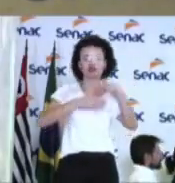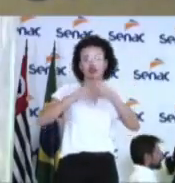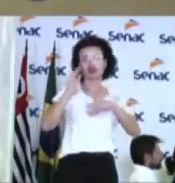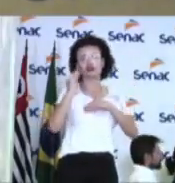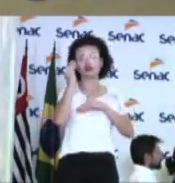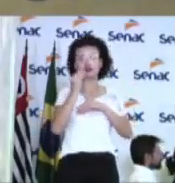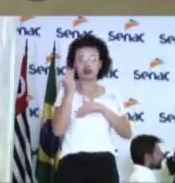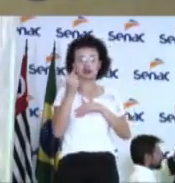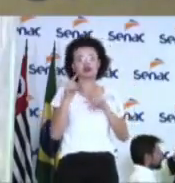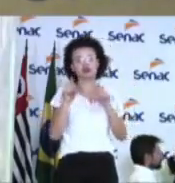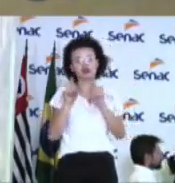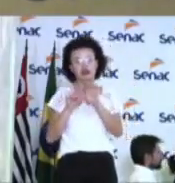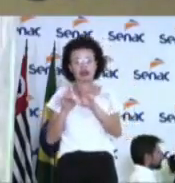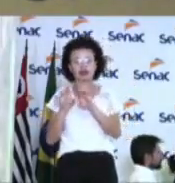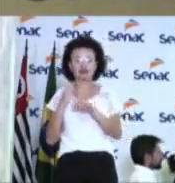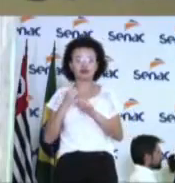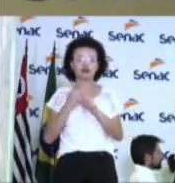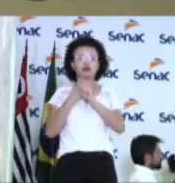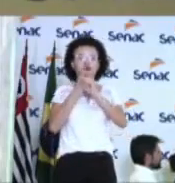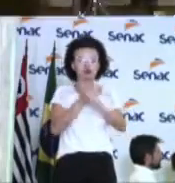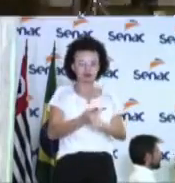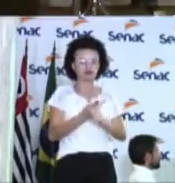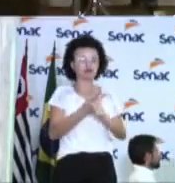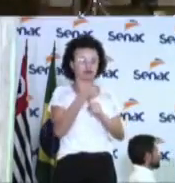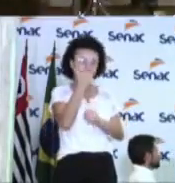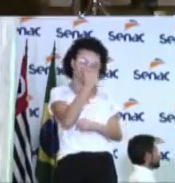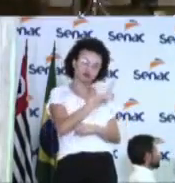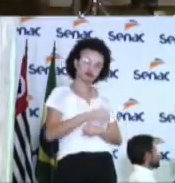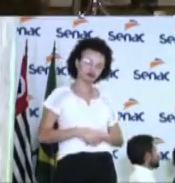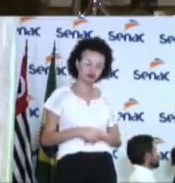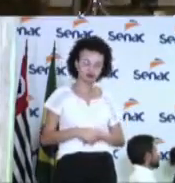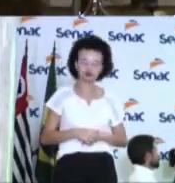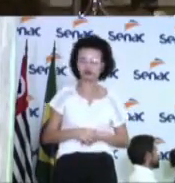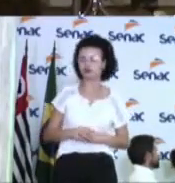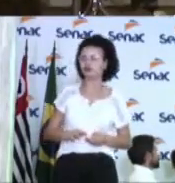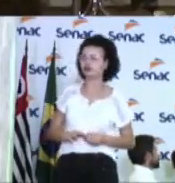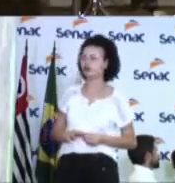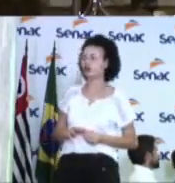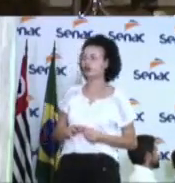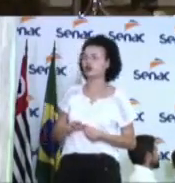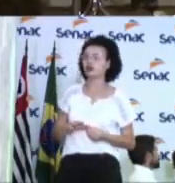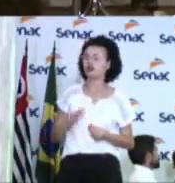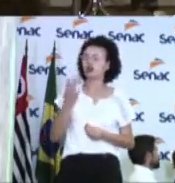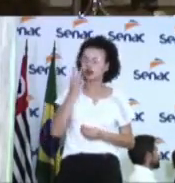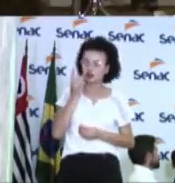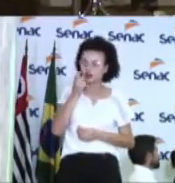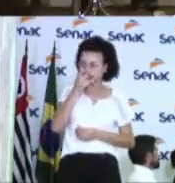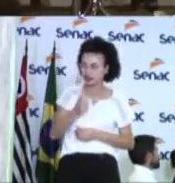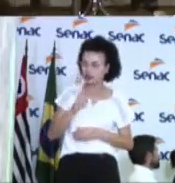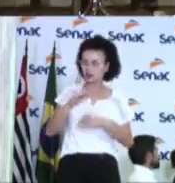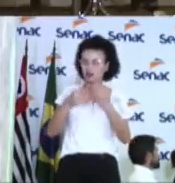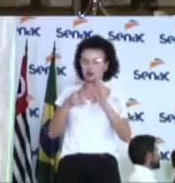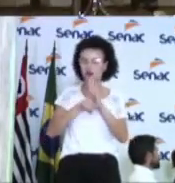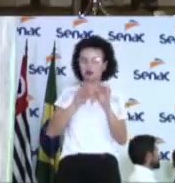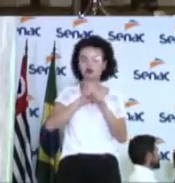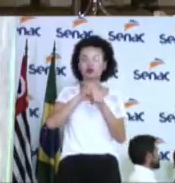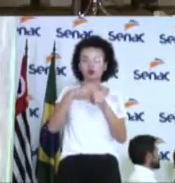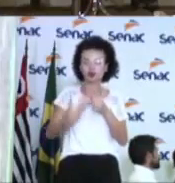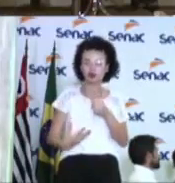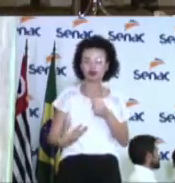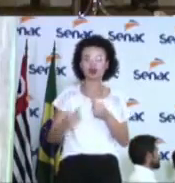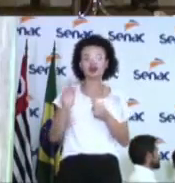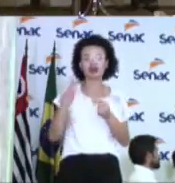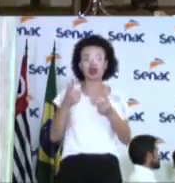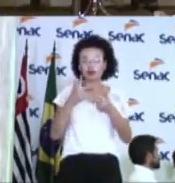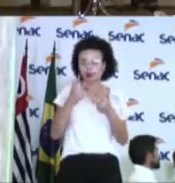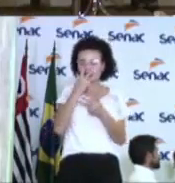obrigação nossa buscar também. O que eu acho bem interessante desse processo de conteúdo, ele